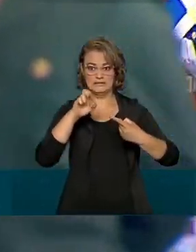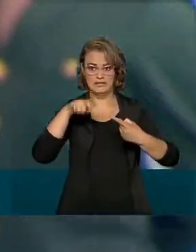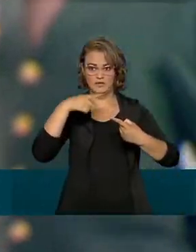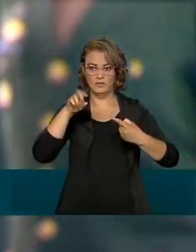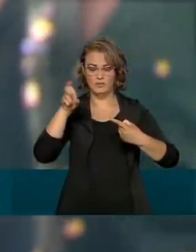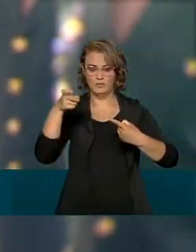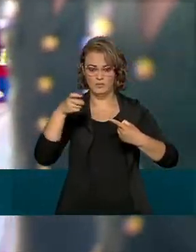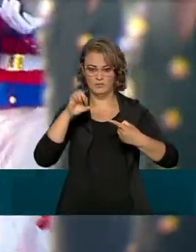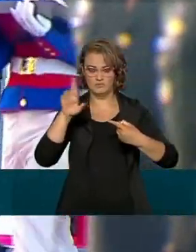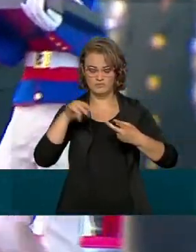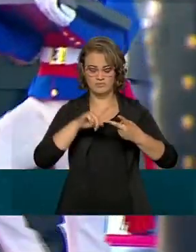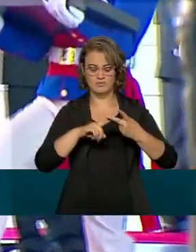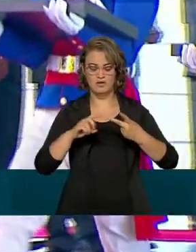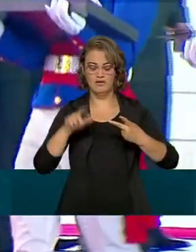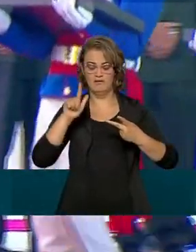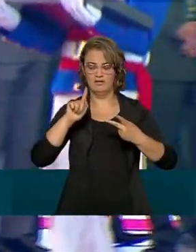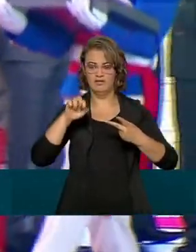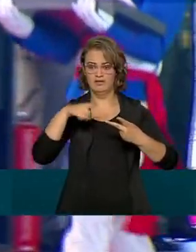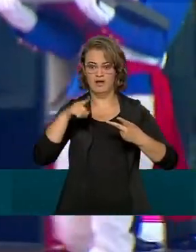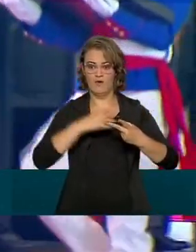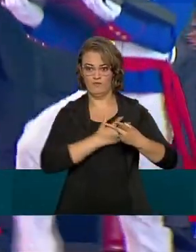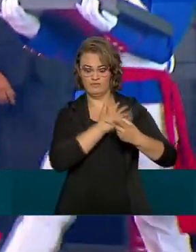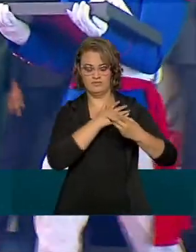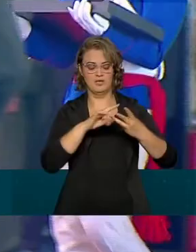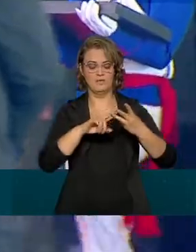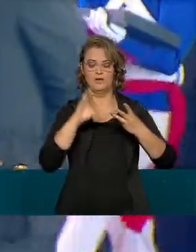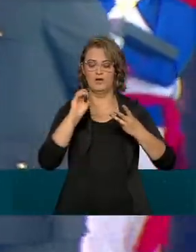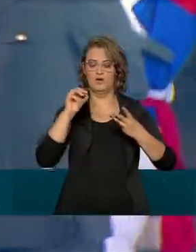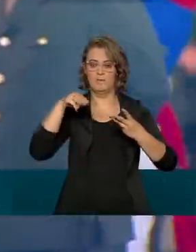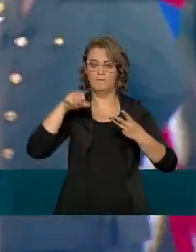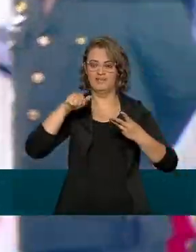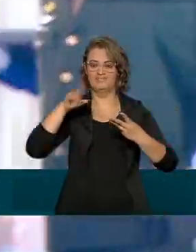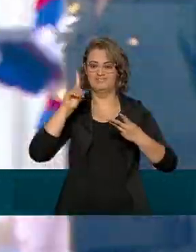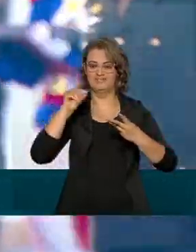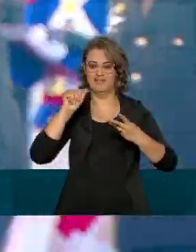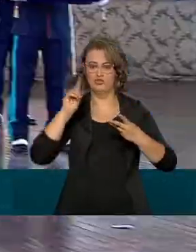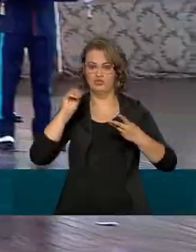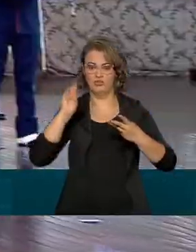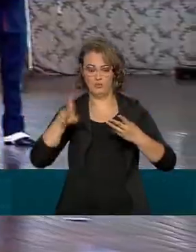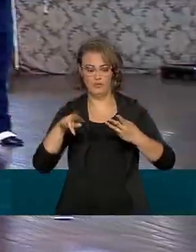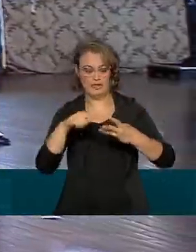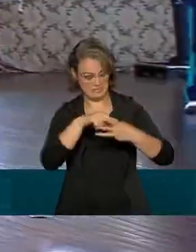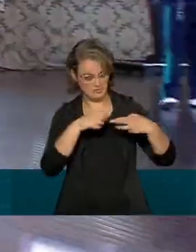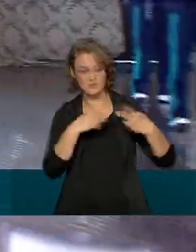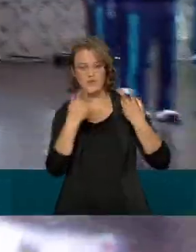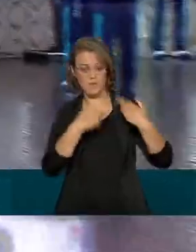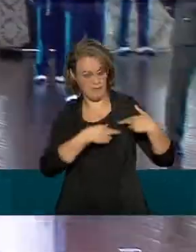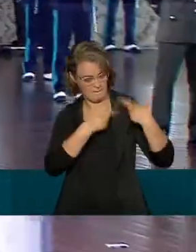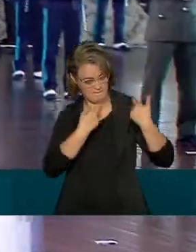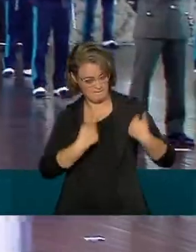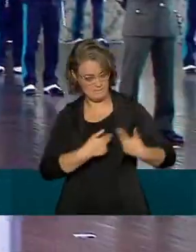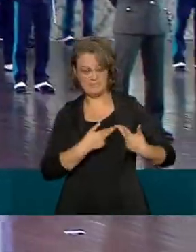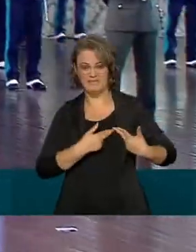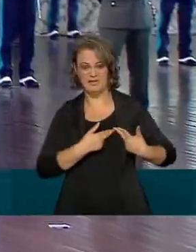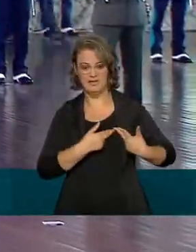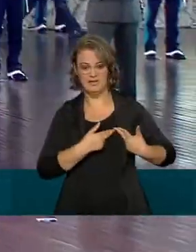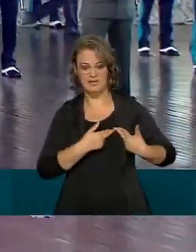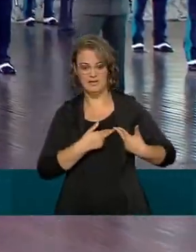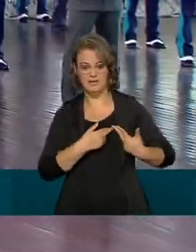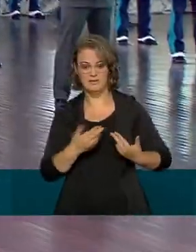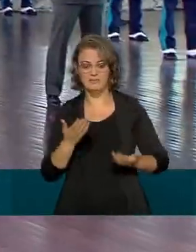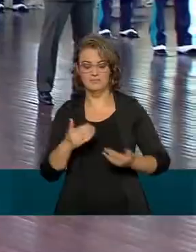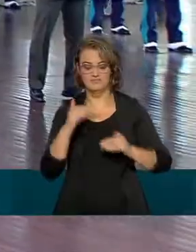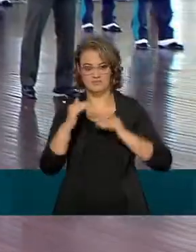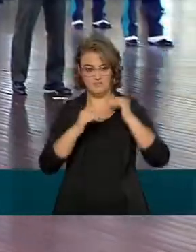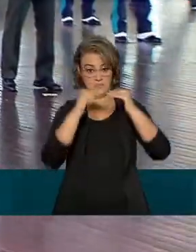oficial e Comendador a imposição da medalha exército brasileiro Os oficiais generais de exército